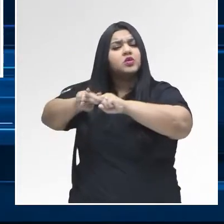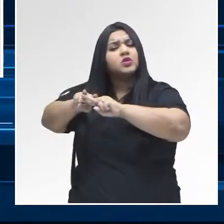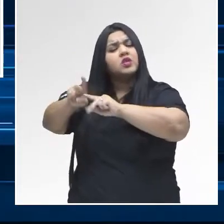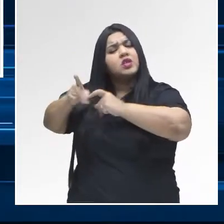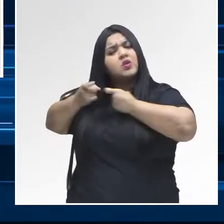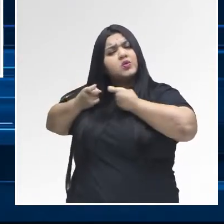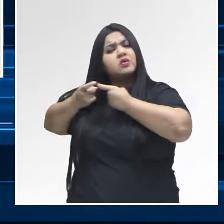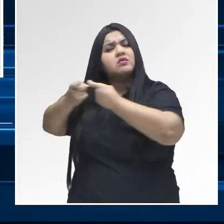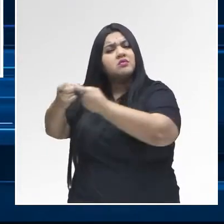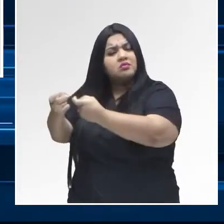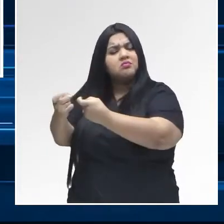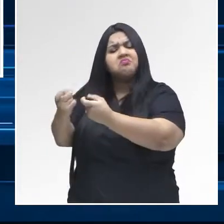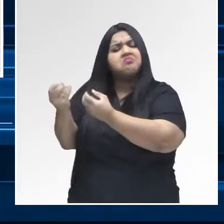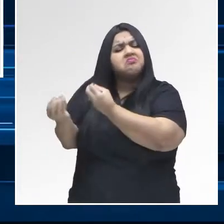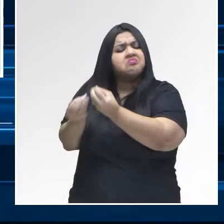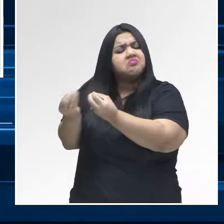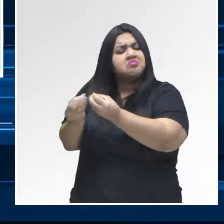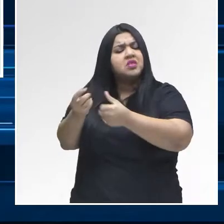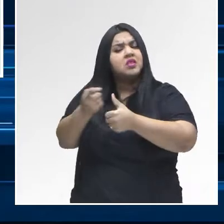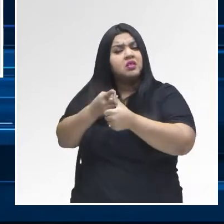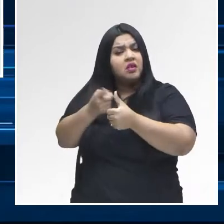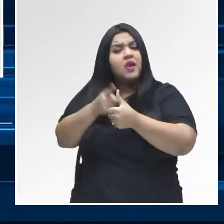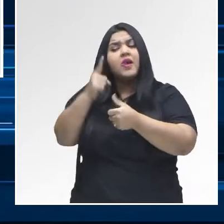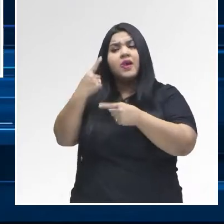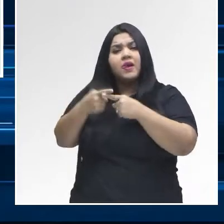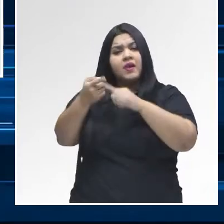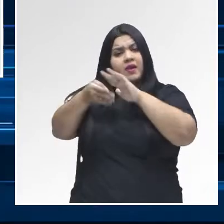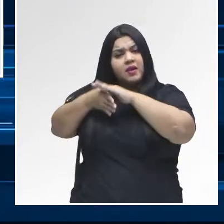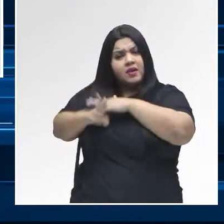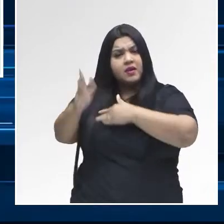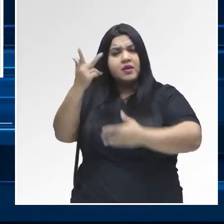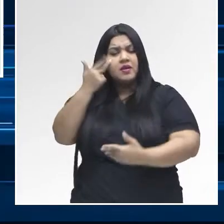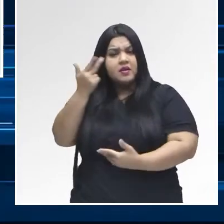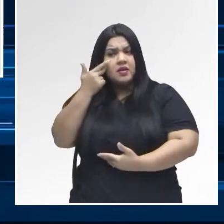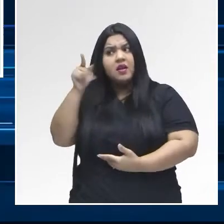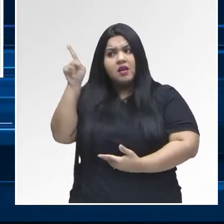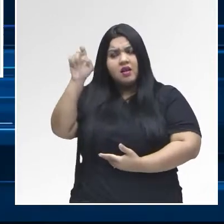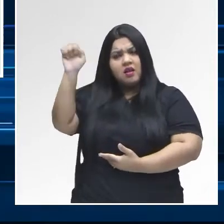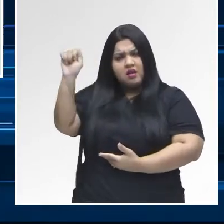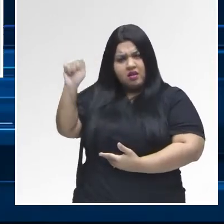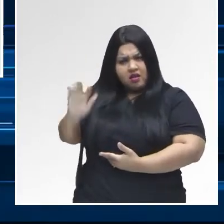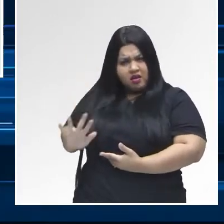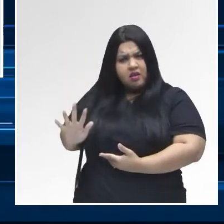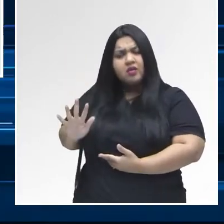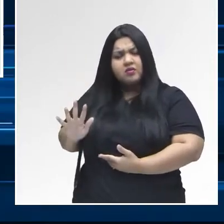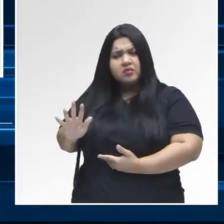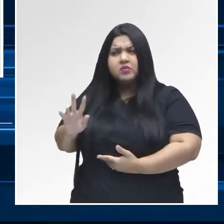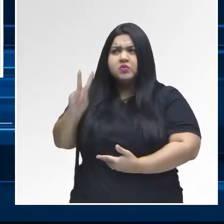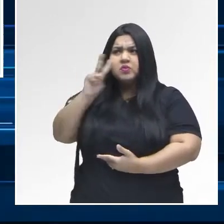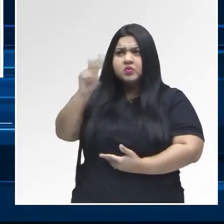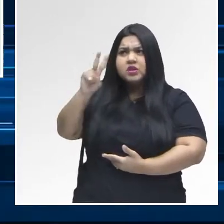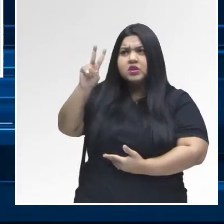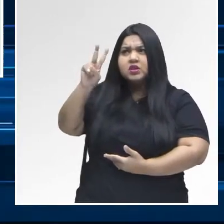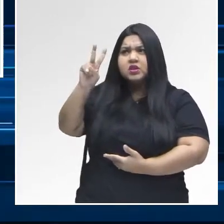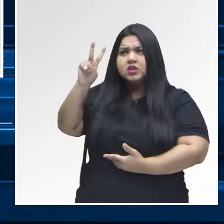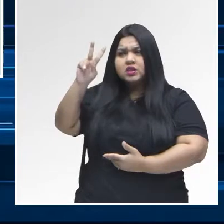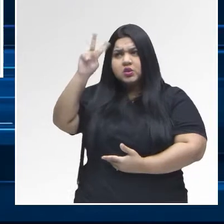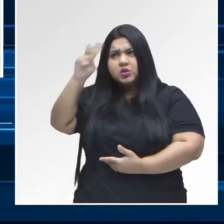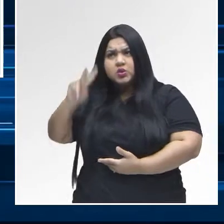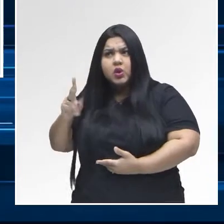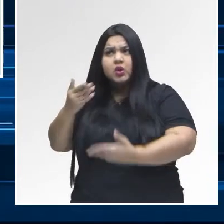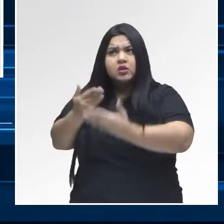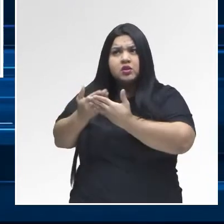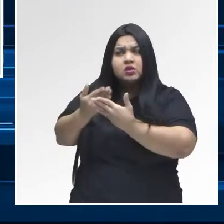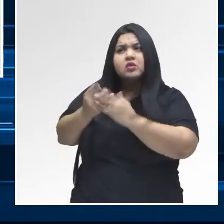assim, professor, prisioneiros de guerra? Era muito comum, tá, na África, não só na África, mas se você pegar a história da humanidade, o homem esteve sempre em